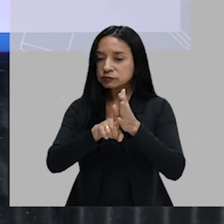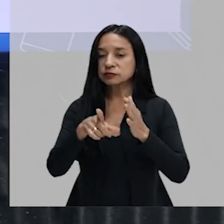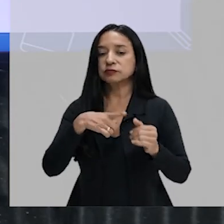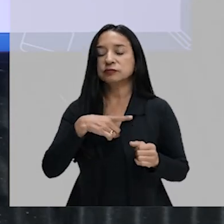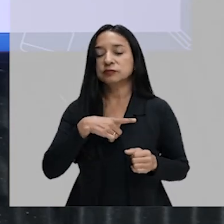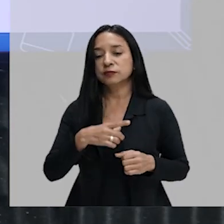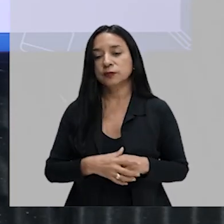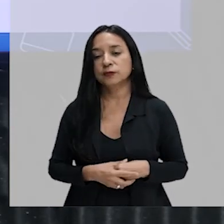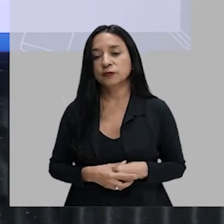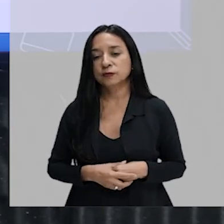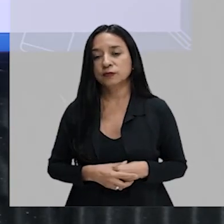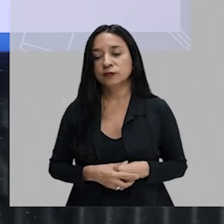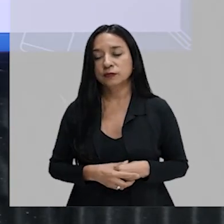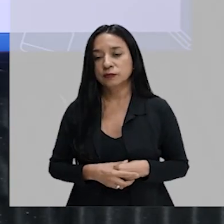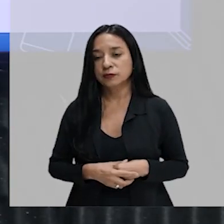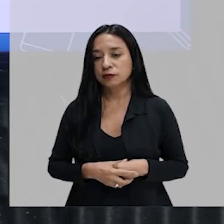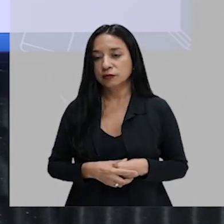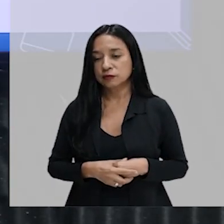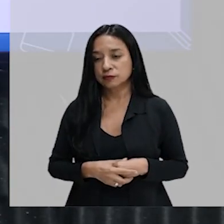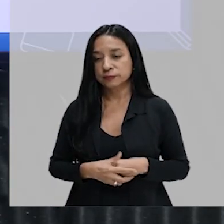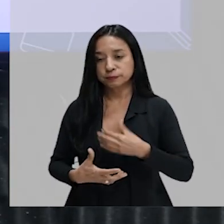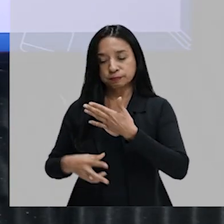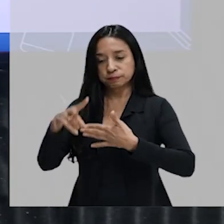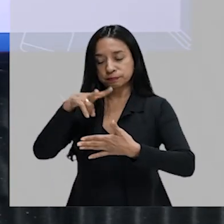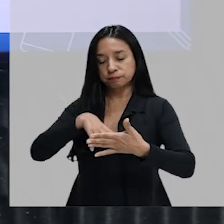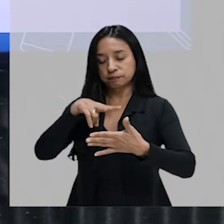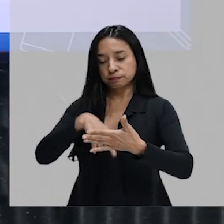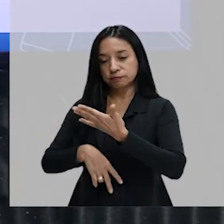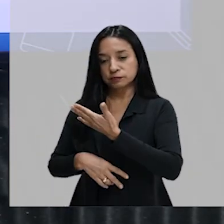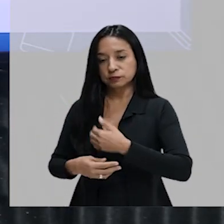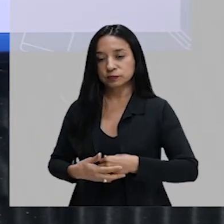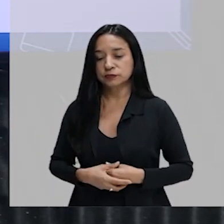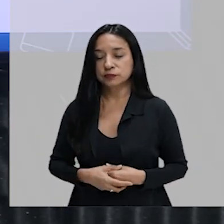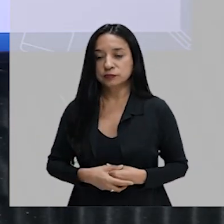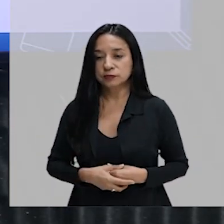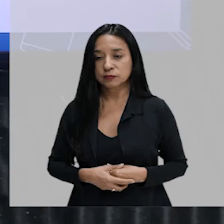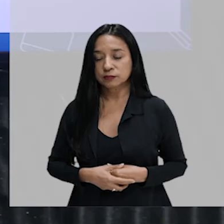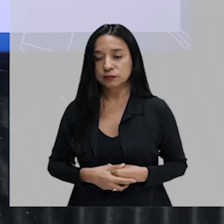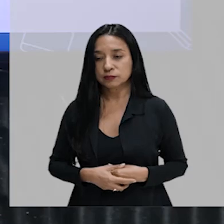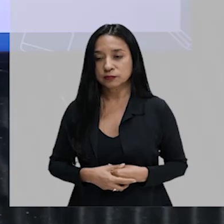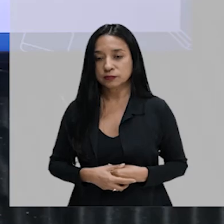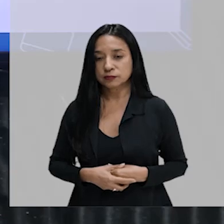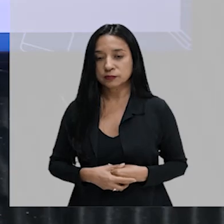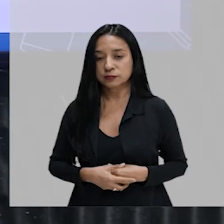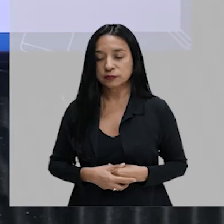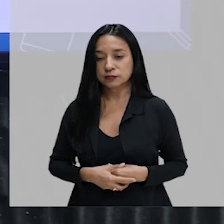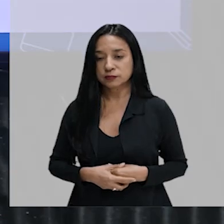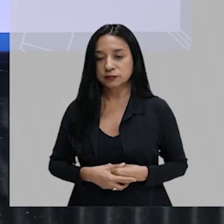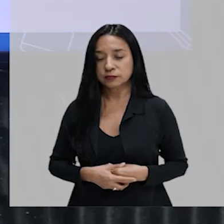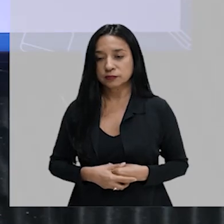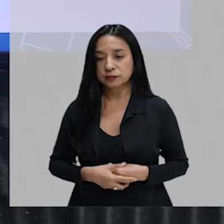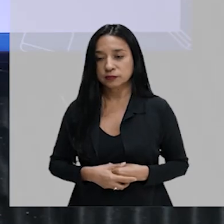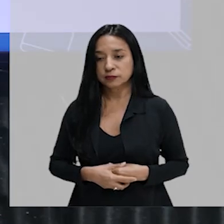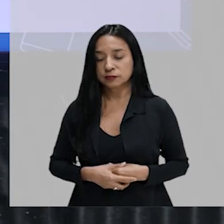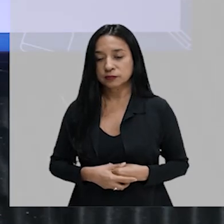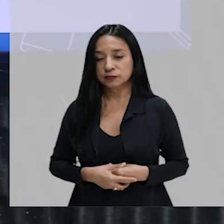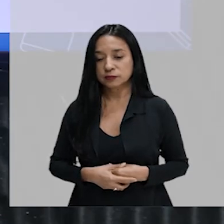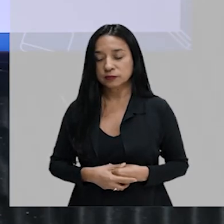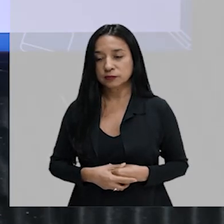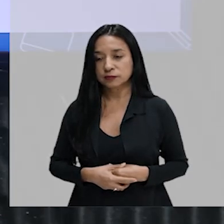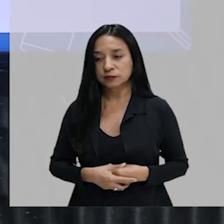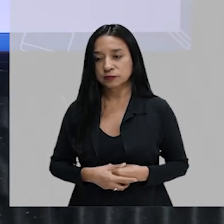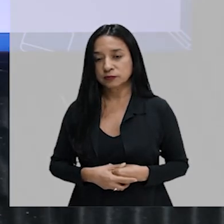sono, promove o autocontrole. Então, quando nós vemos aqui essa série de benefícios da